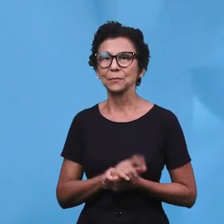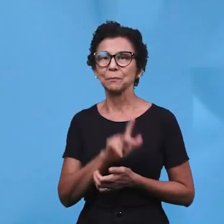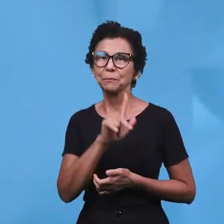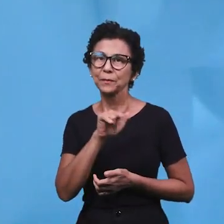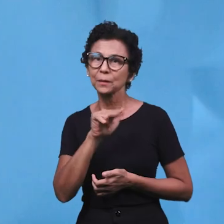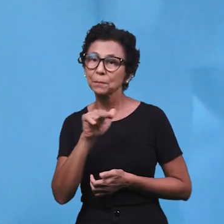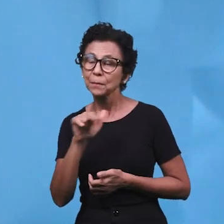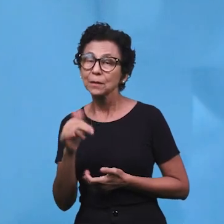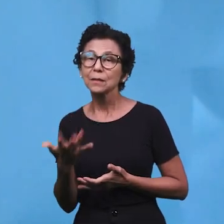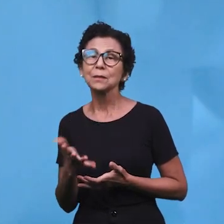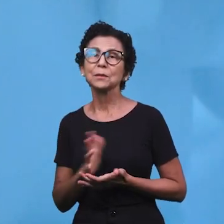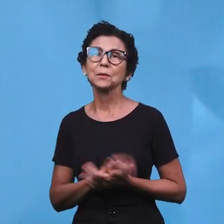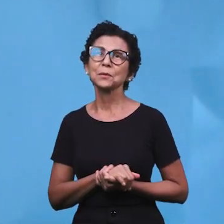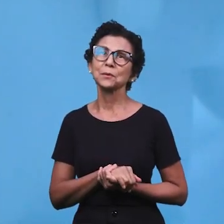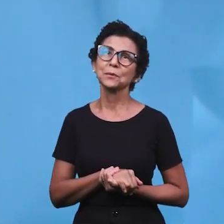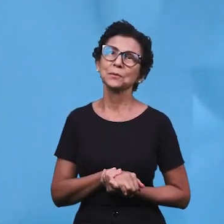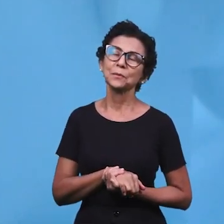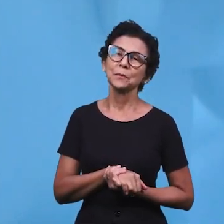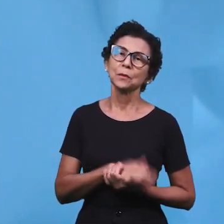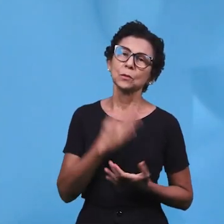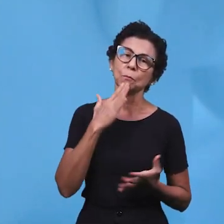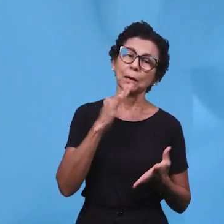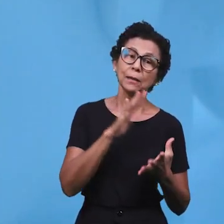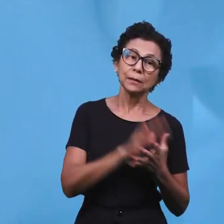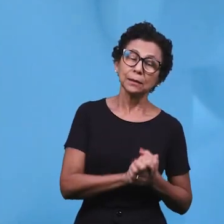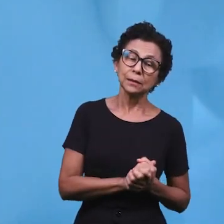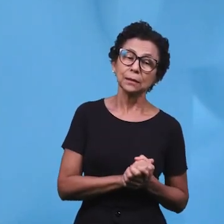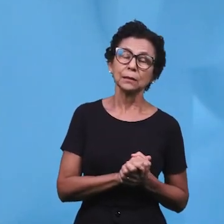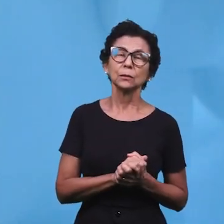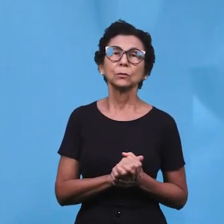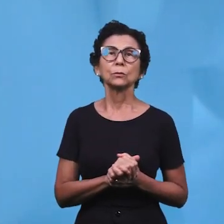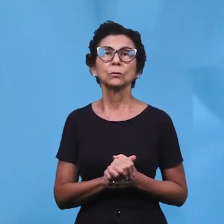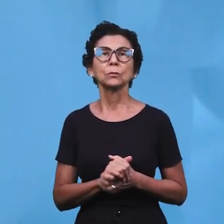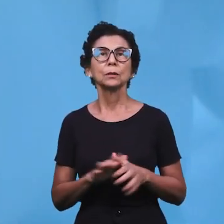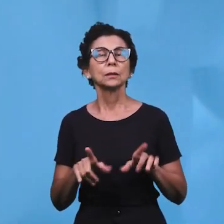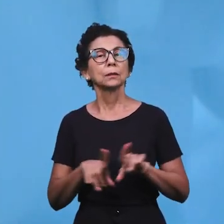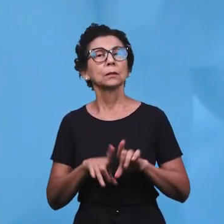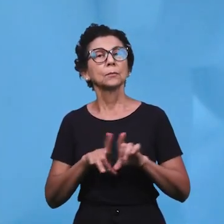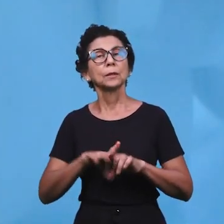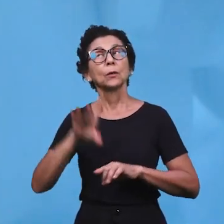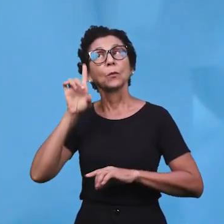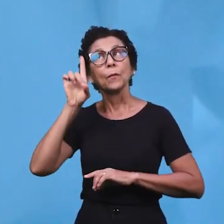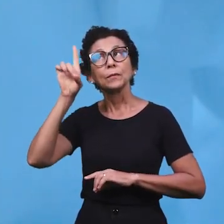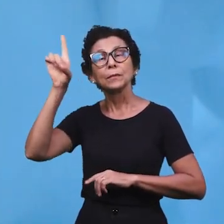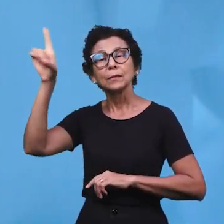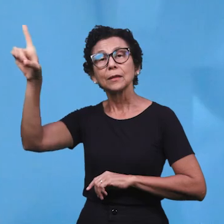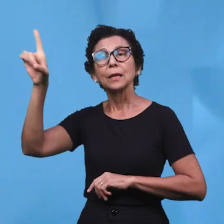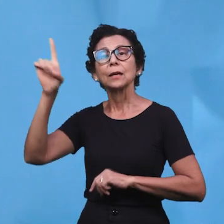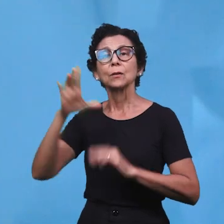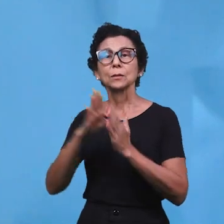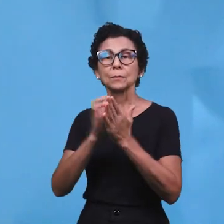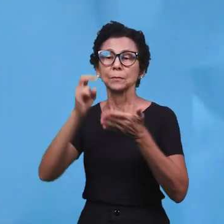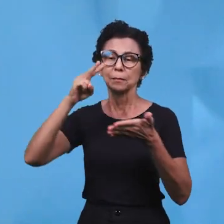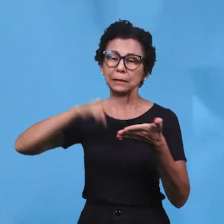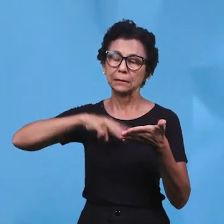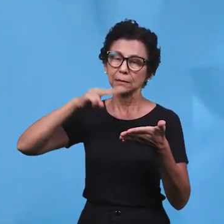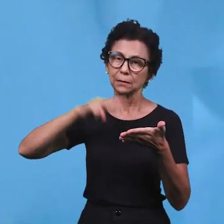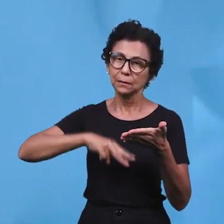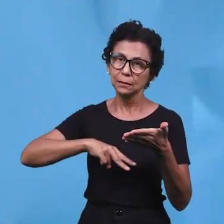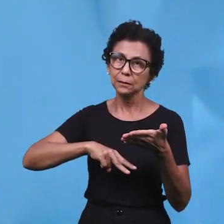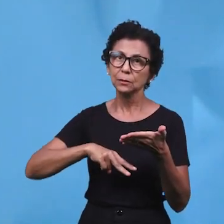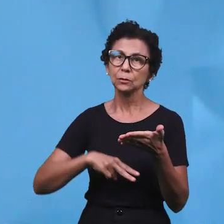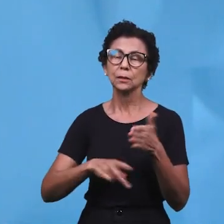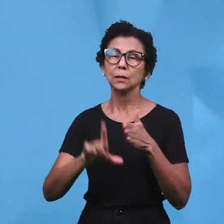seus irmãos, né, com seu cônjuge, principalmente também com o tempo com Deus, ali, como eu falei, na leitura